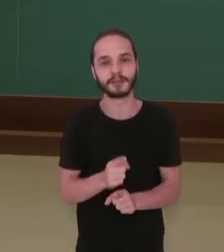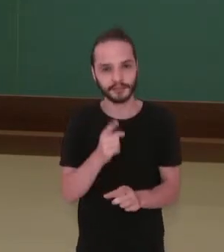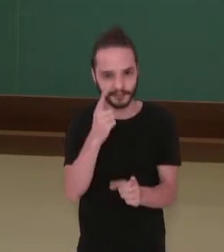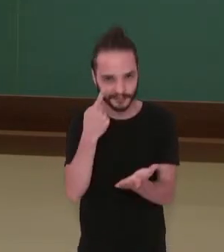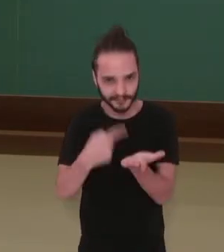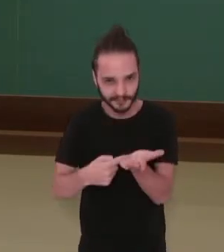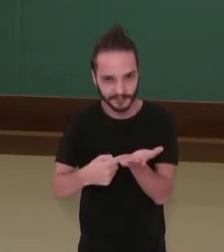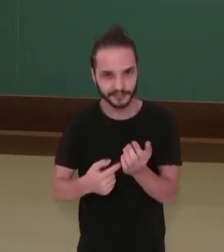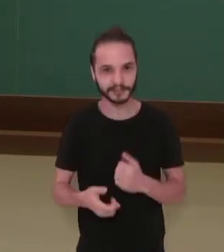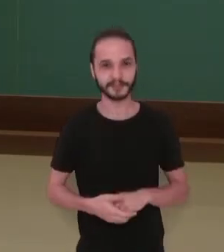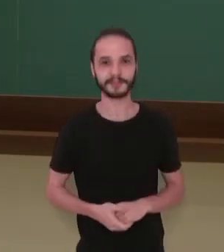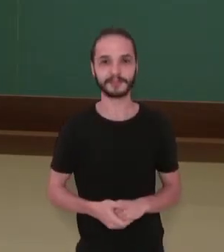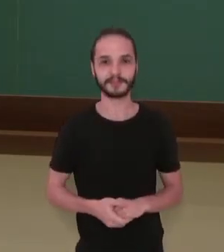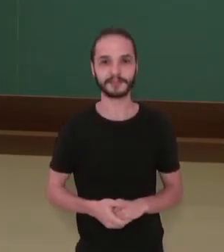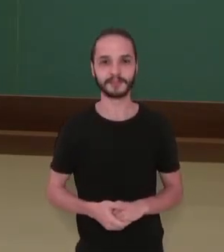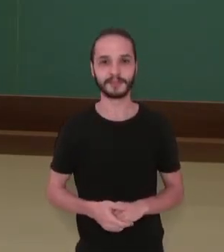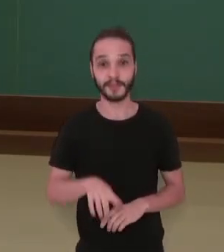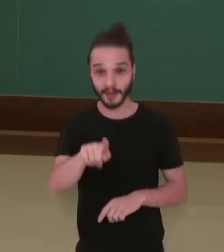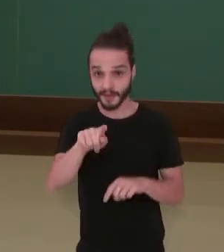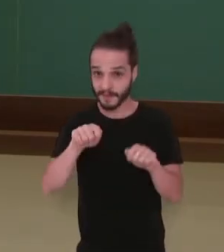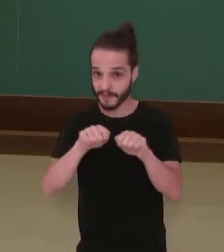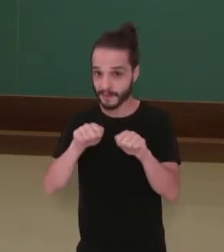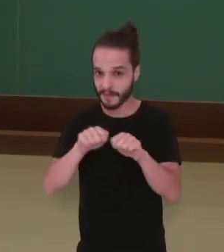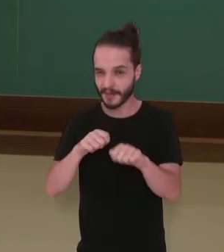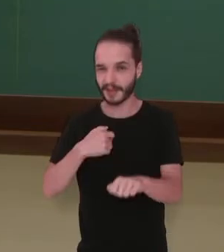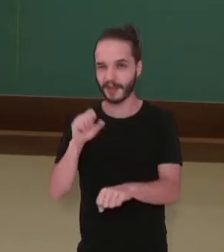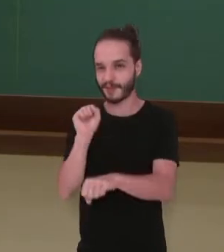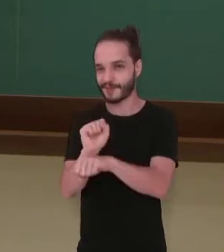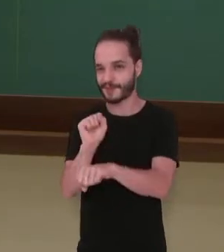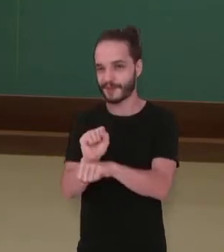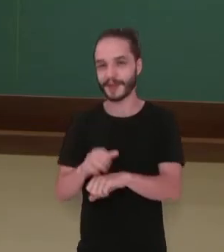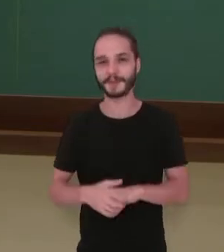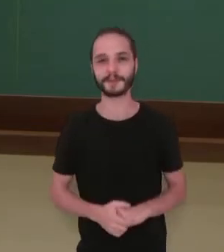Combinado? Faz aí, que eu te aguardo aqui.